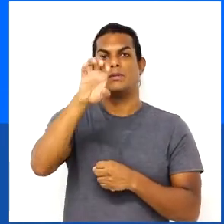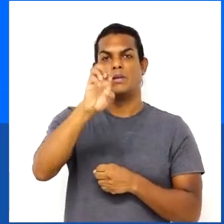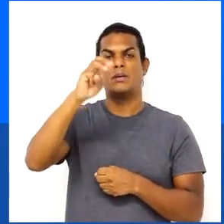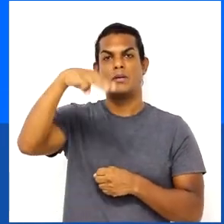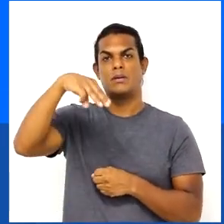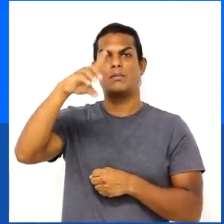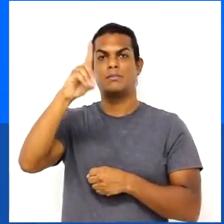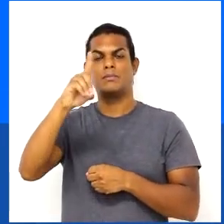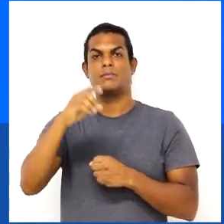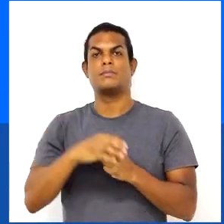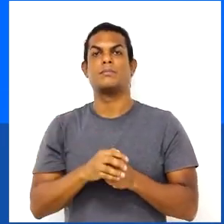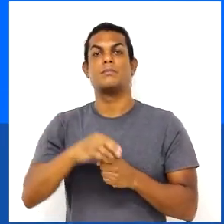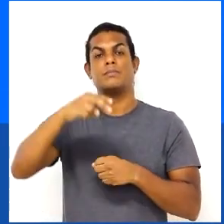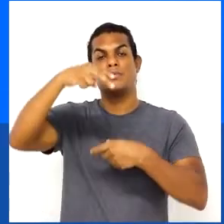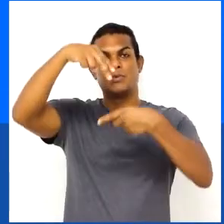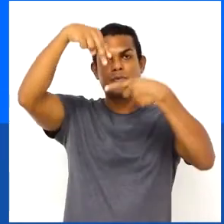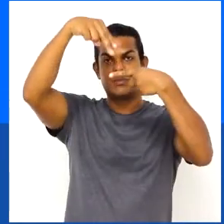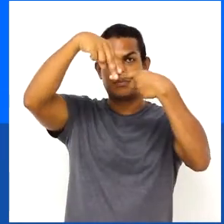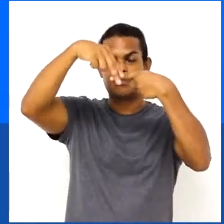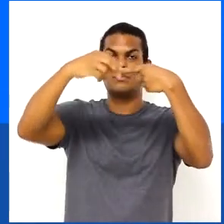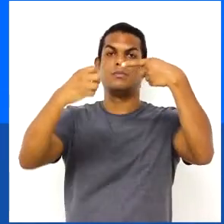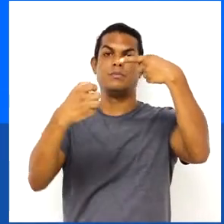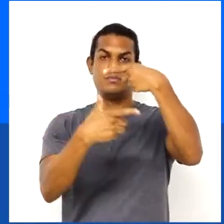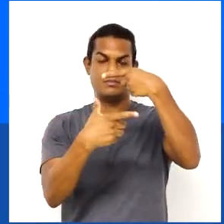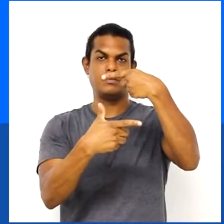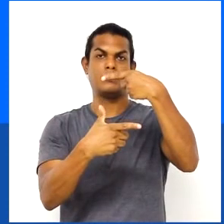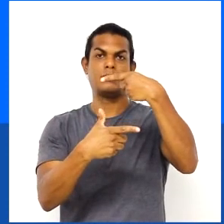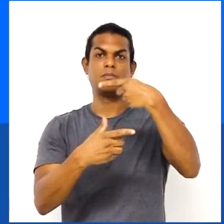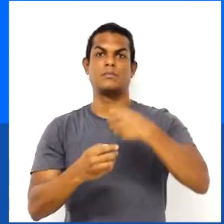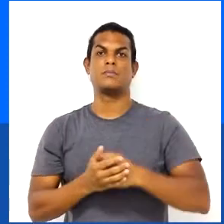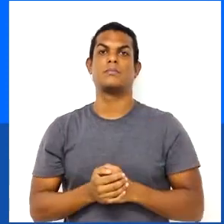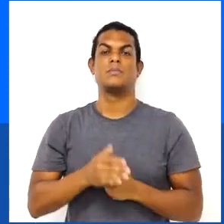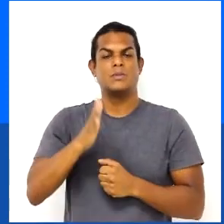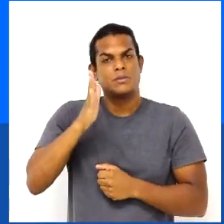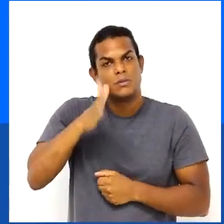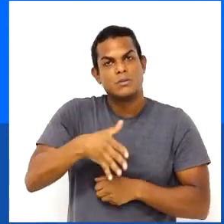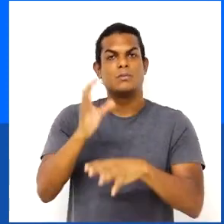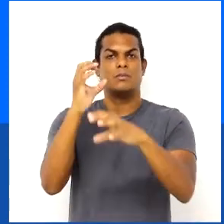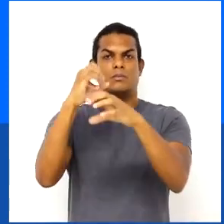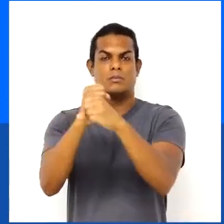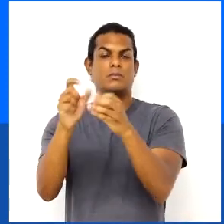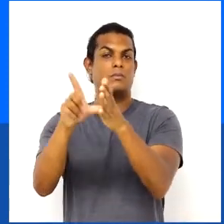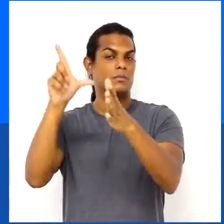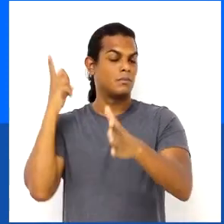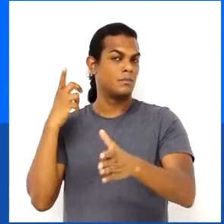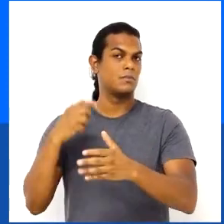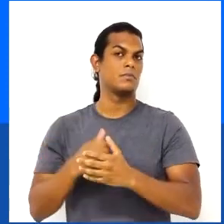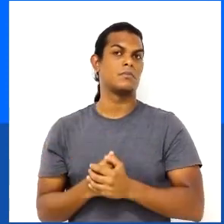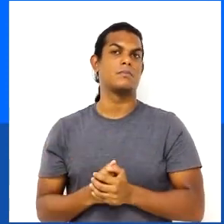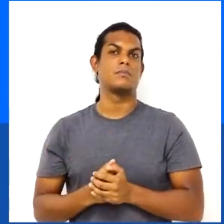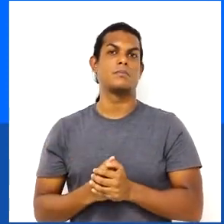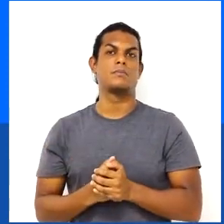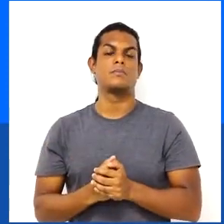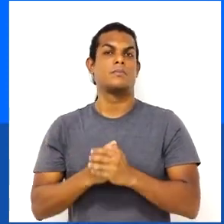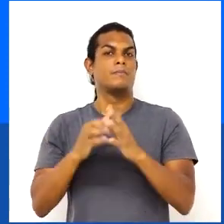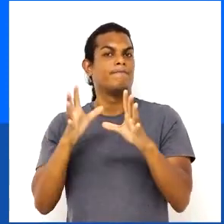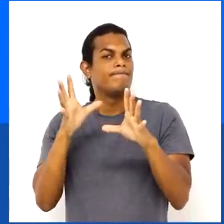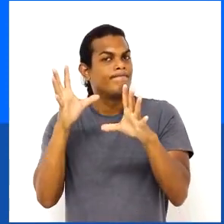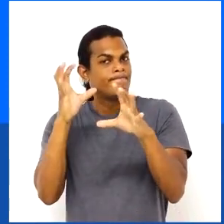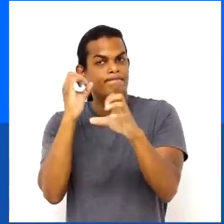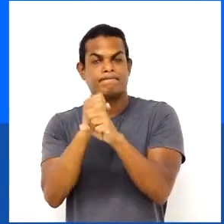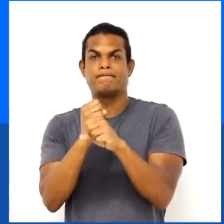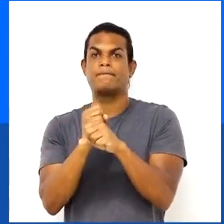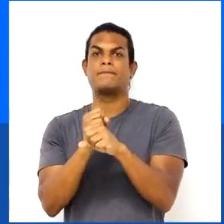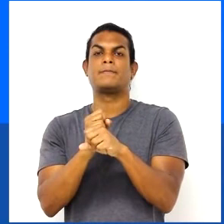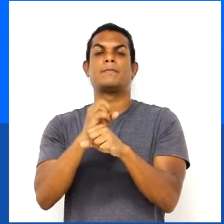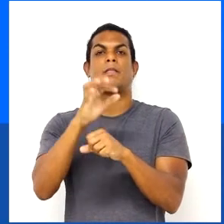o N sobre 2, que já calculamos anteriormente, o somatório das